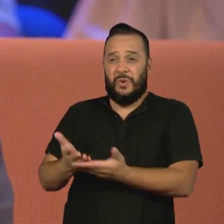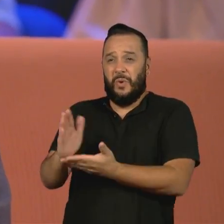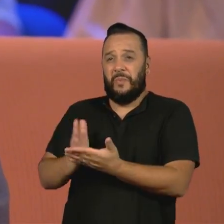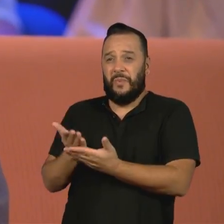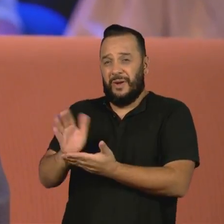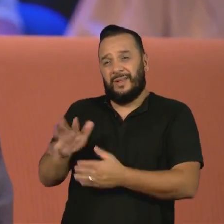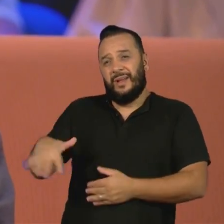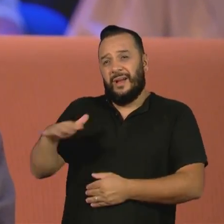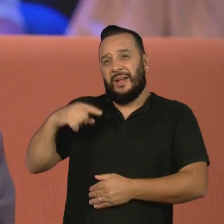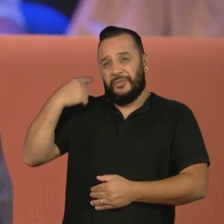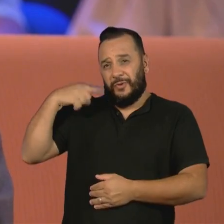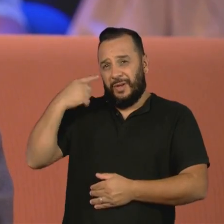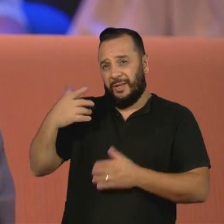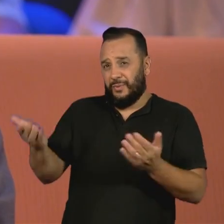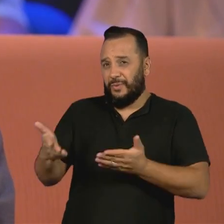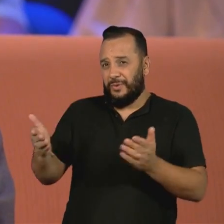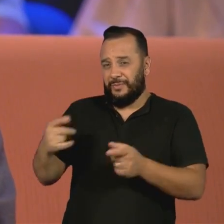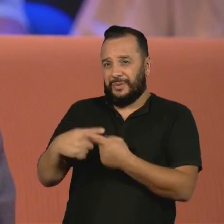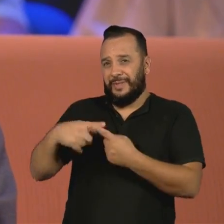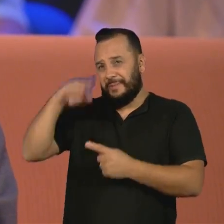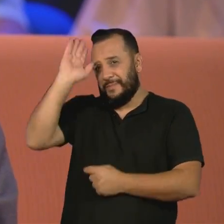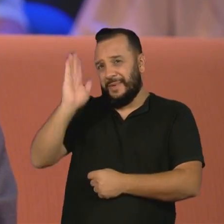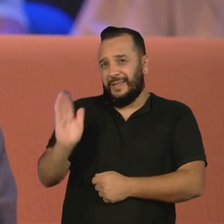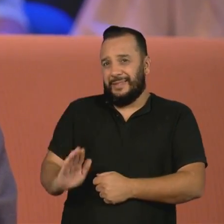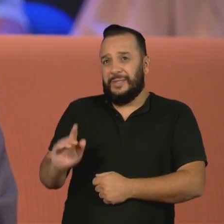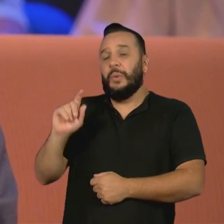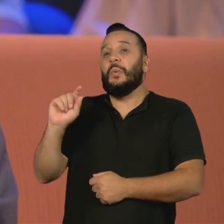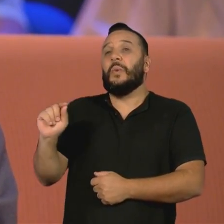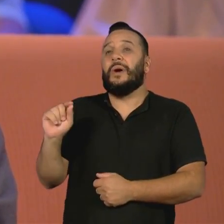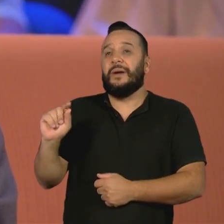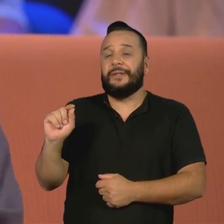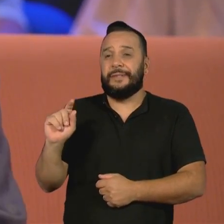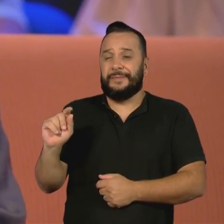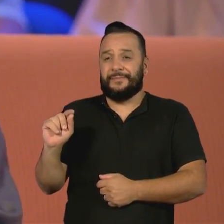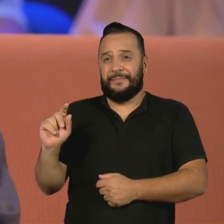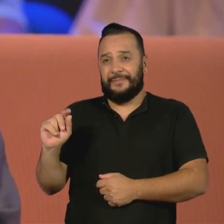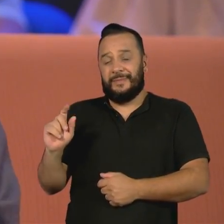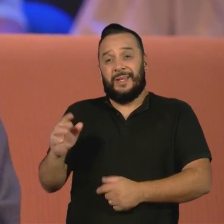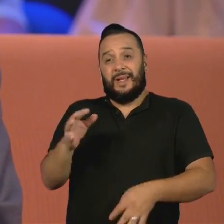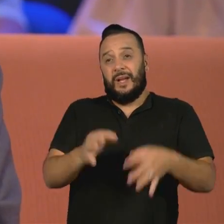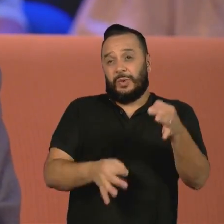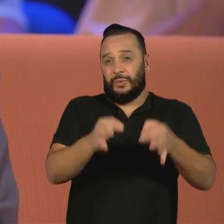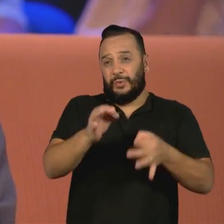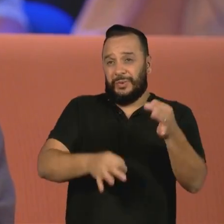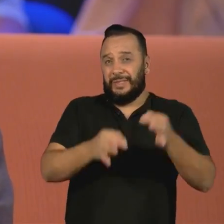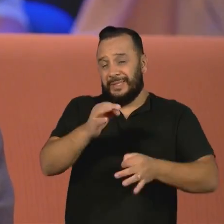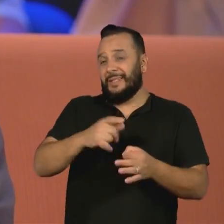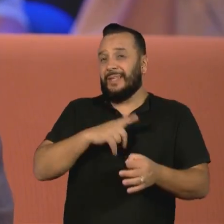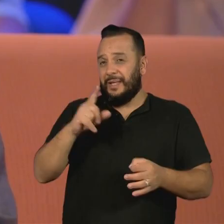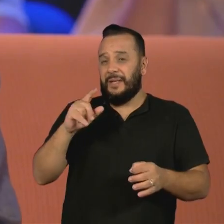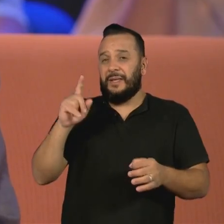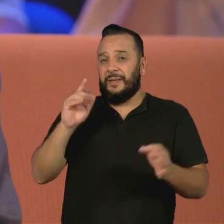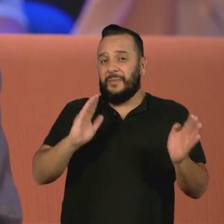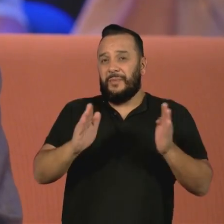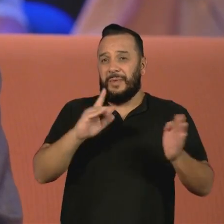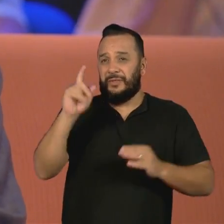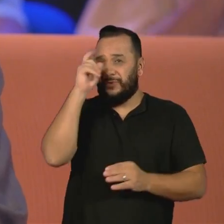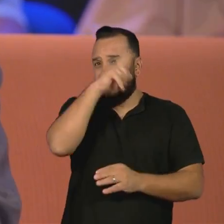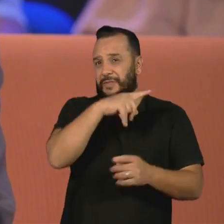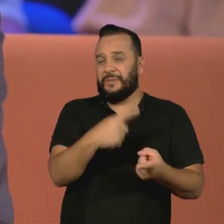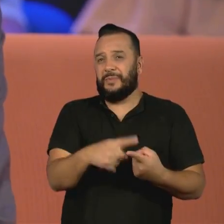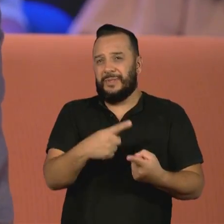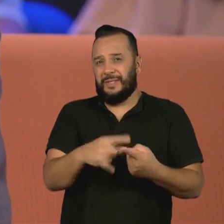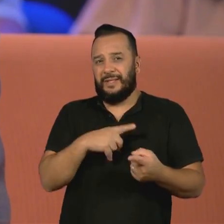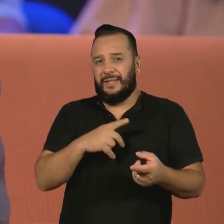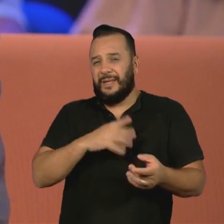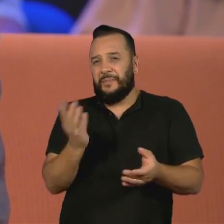de uma forma geral, é que o Brasil é um país em que a justiça vive um momento difícil, porque são